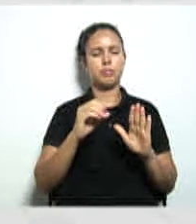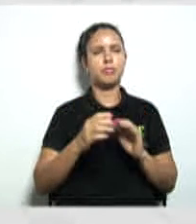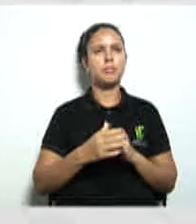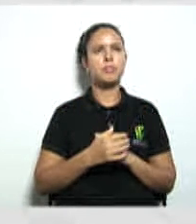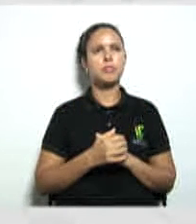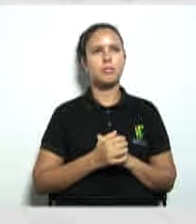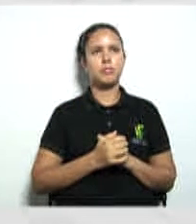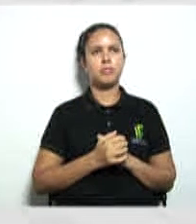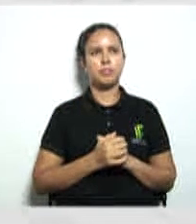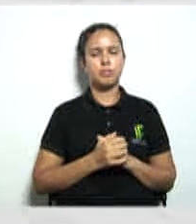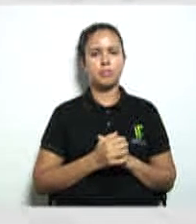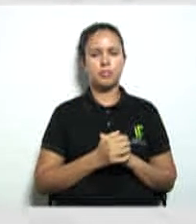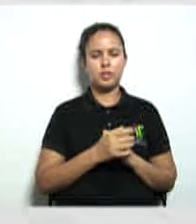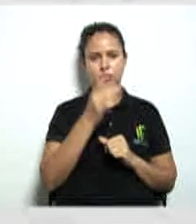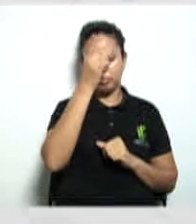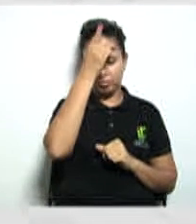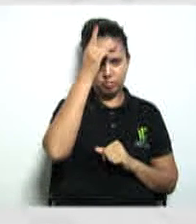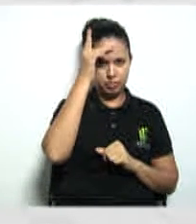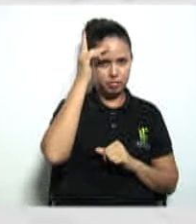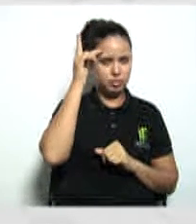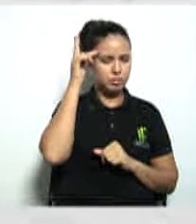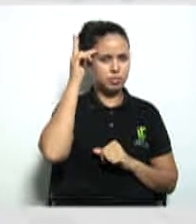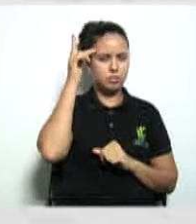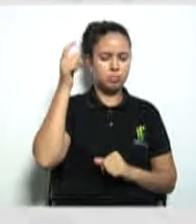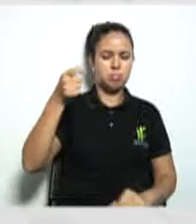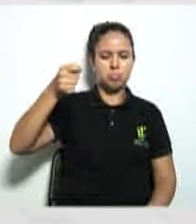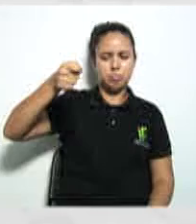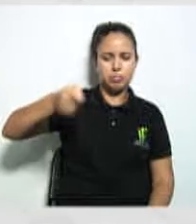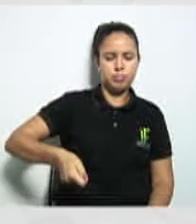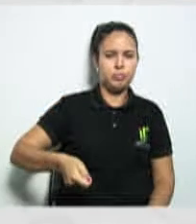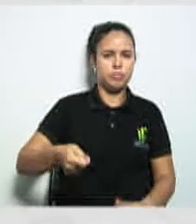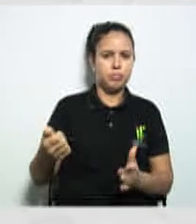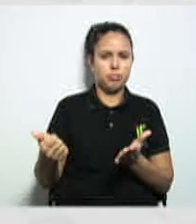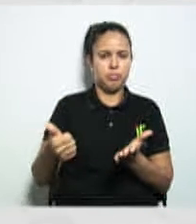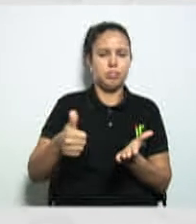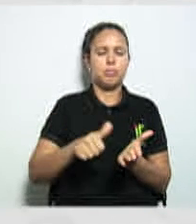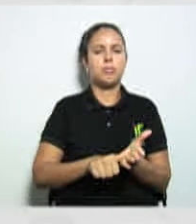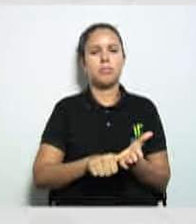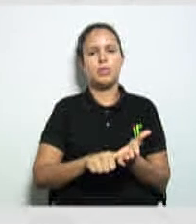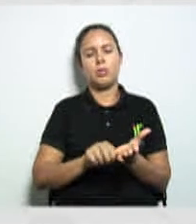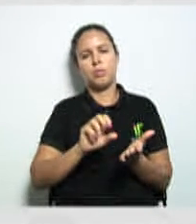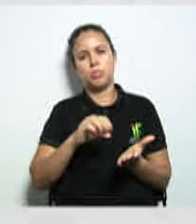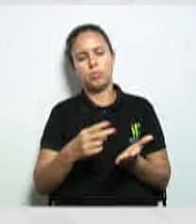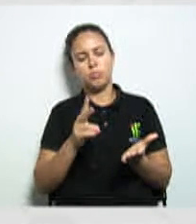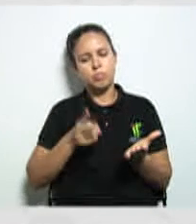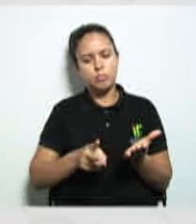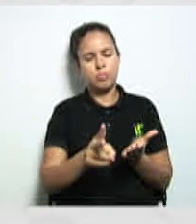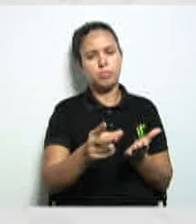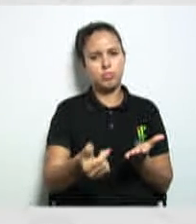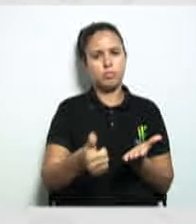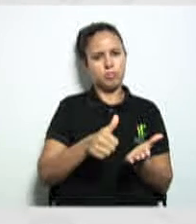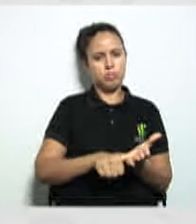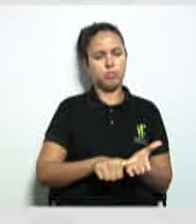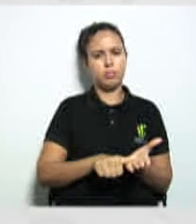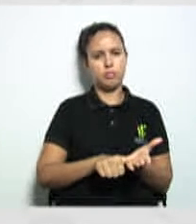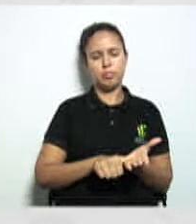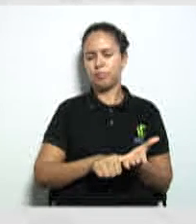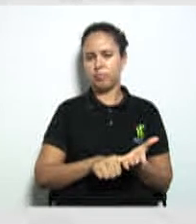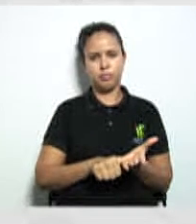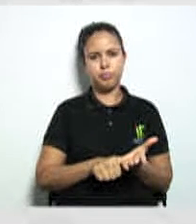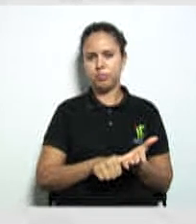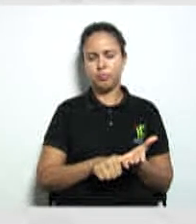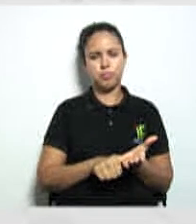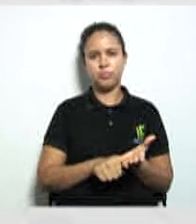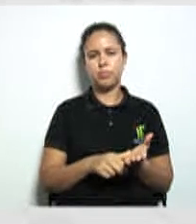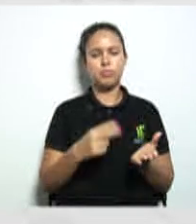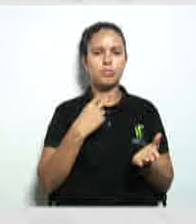seguinte: ninguém poderá ser compelido a associar-se ou a permanecer associado.